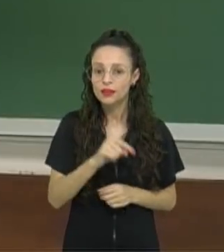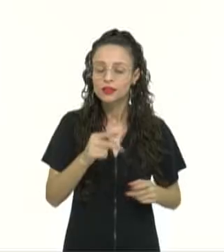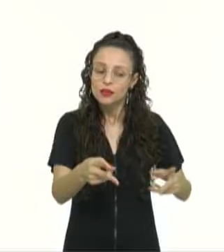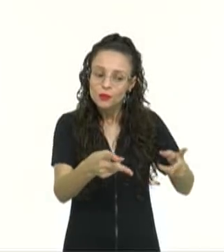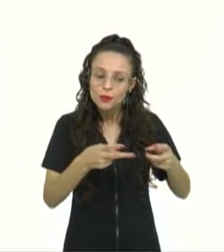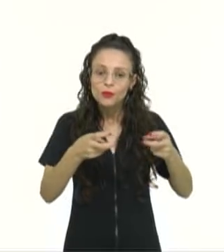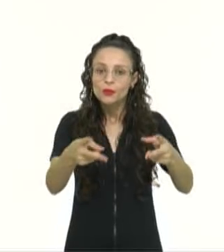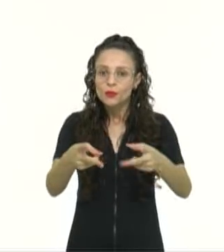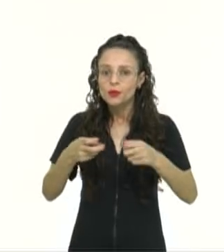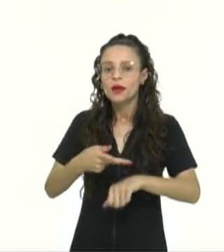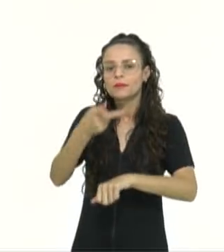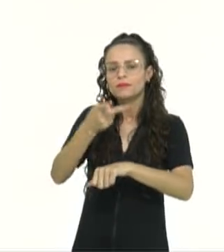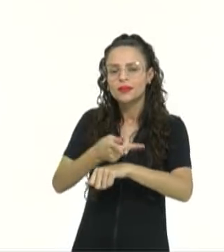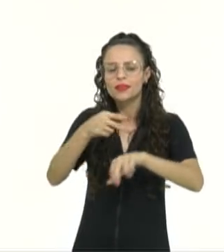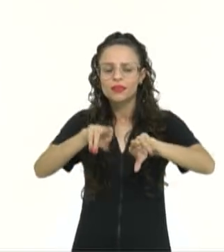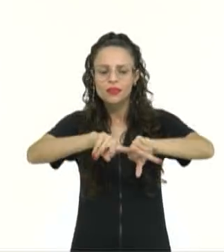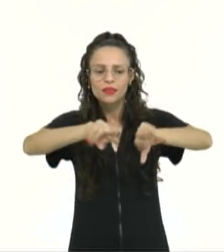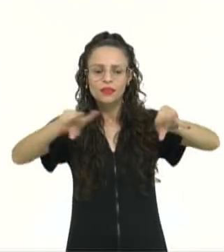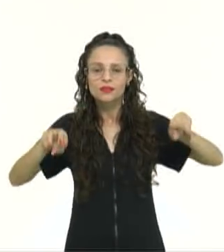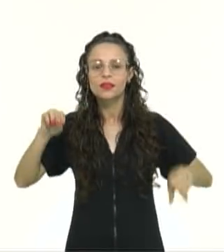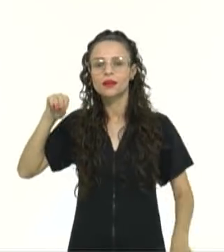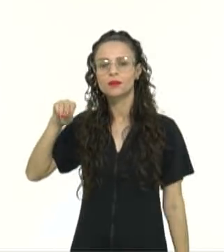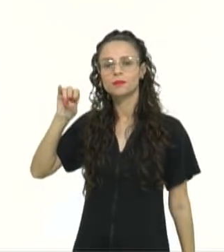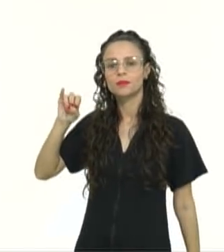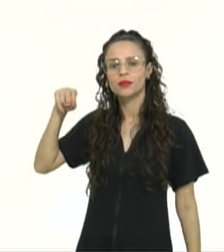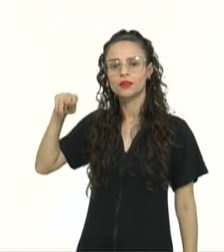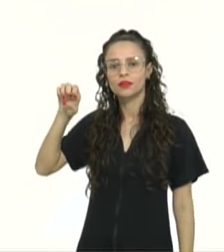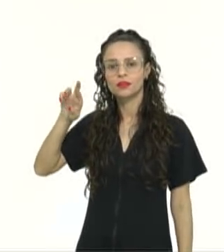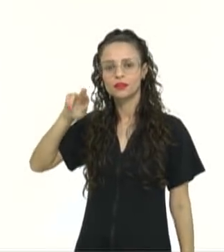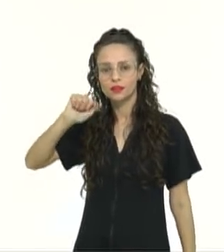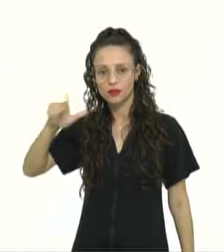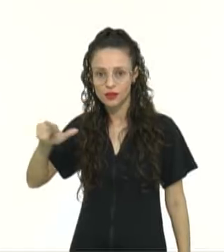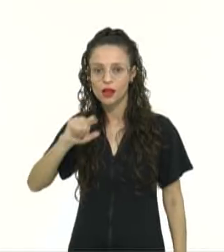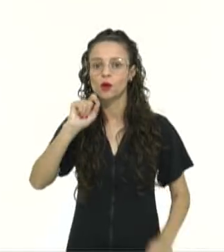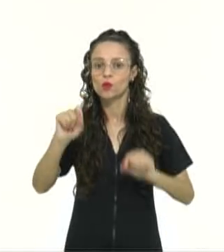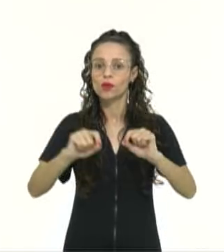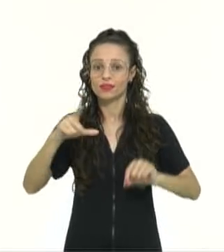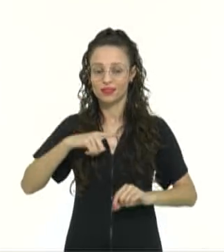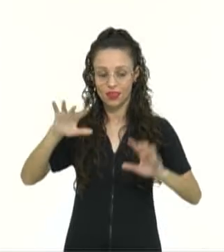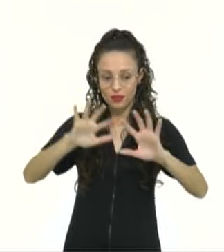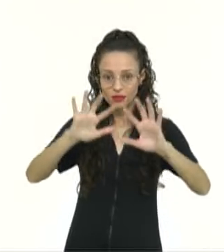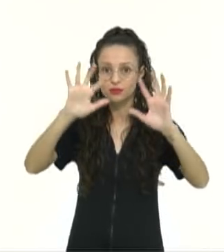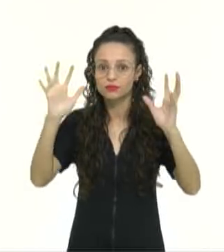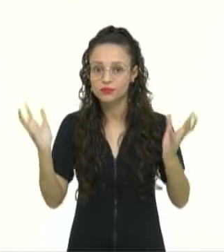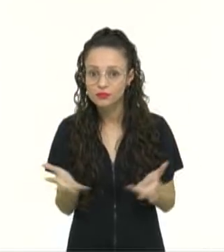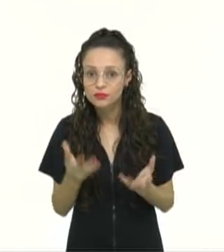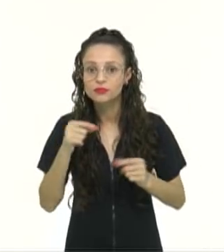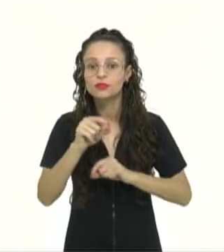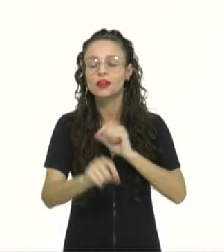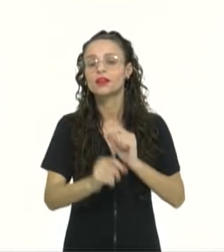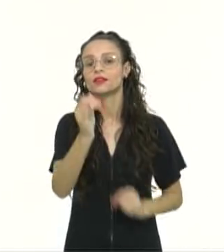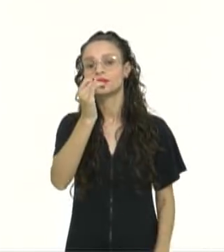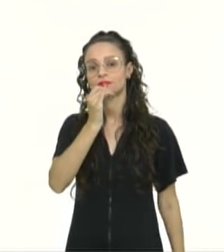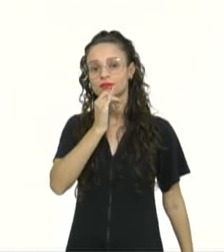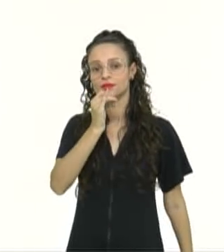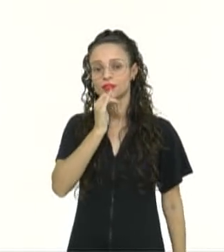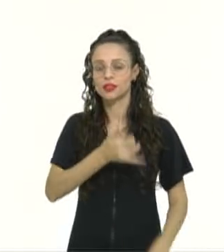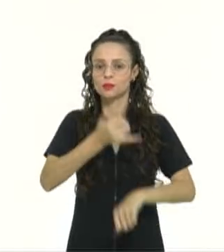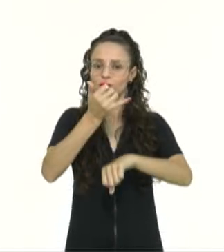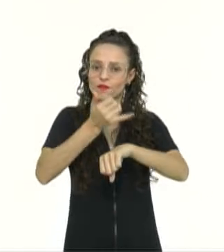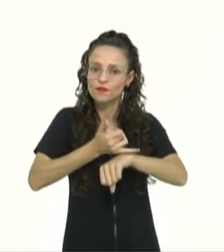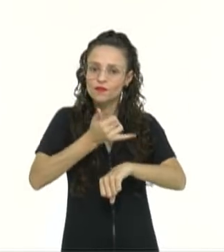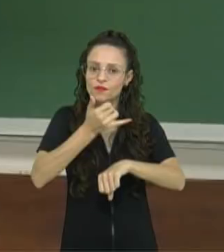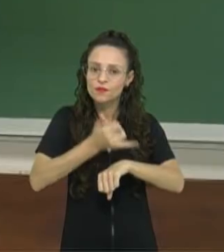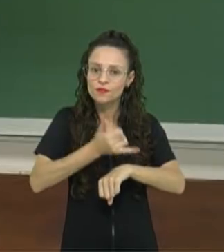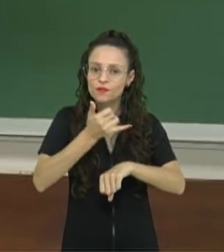de minerais úteis que existem na crosta terrestre, como, por exemplo, o